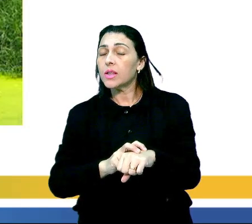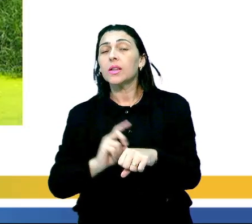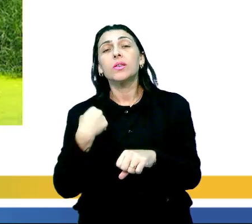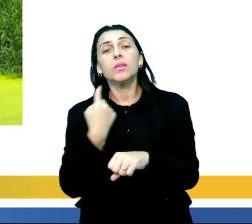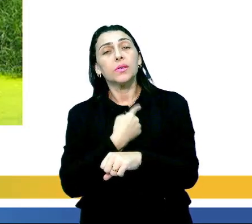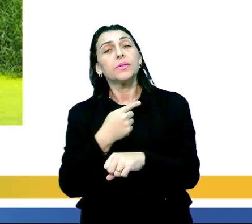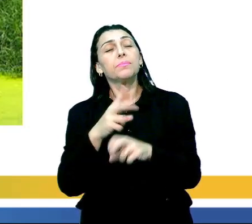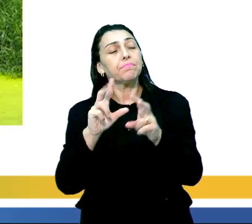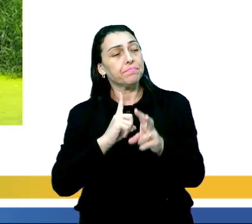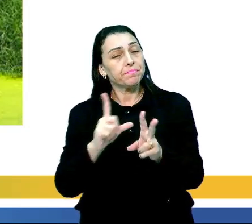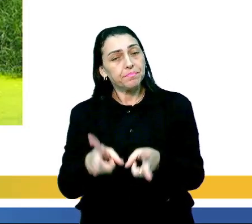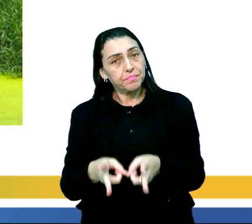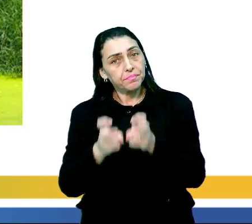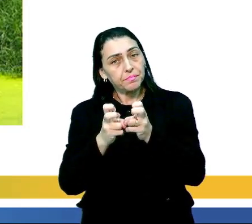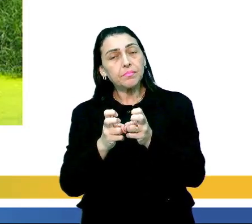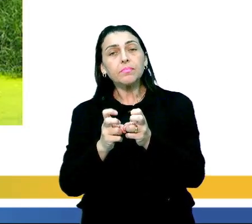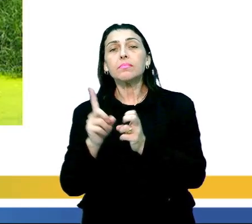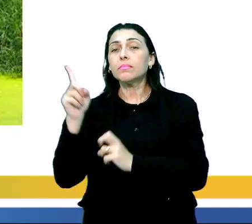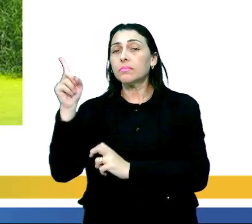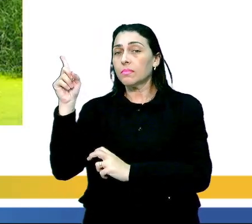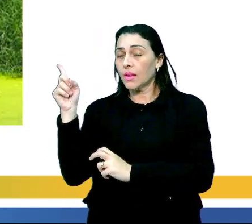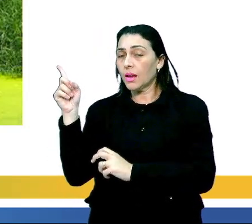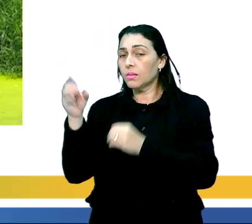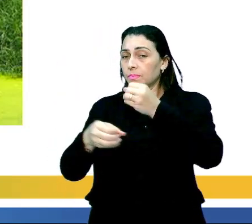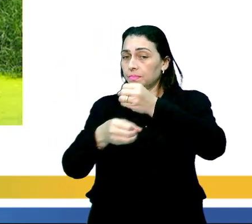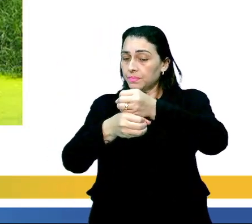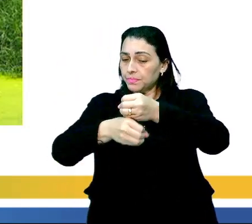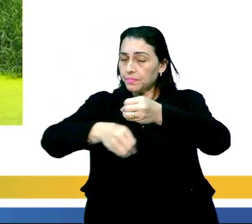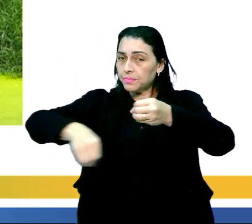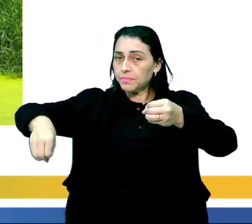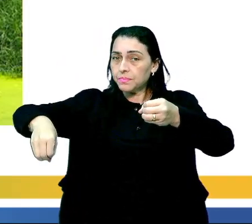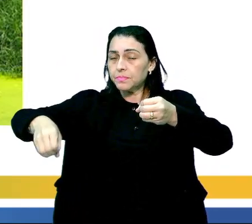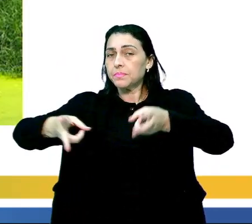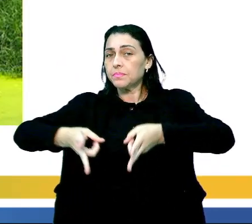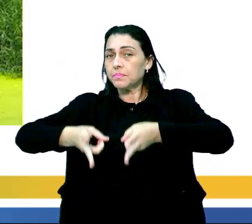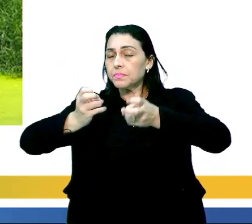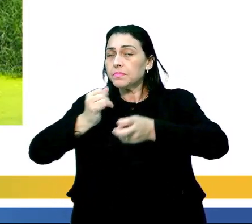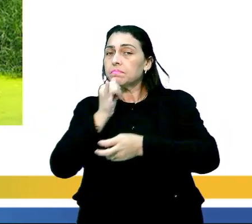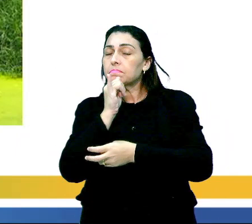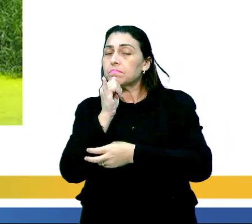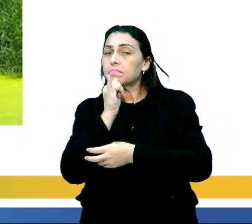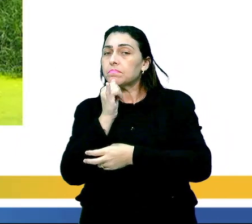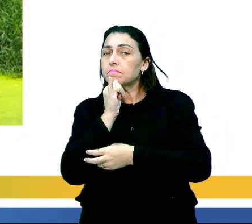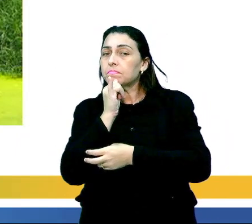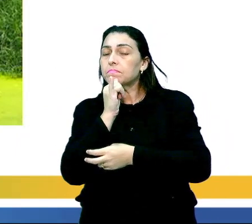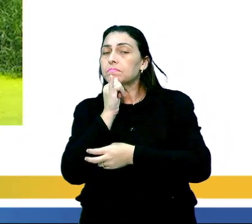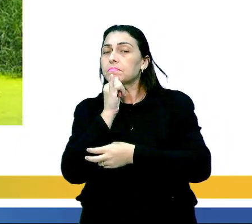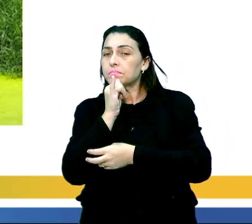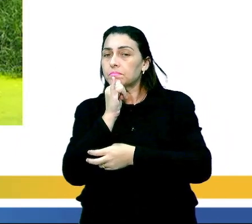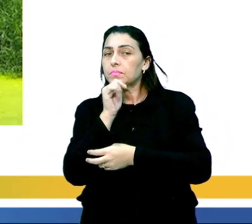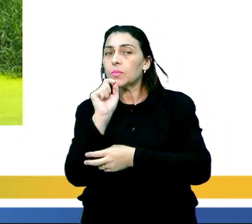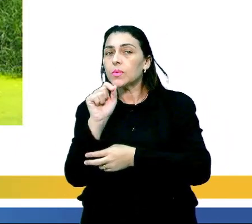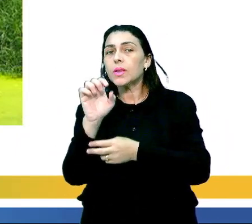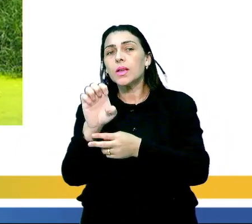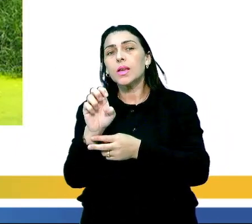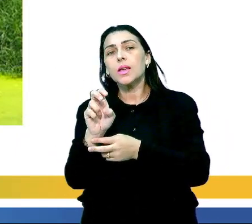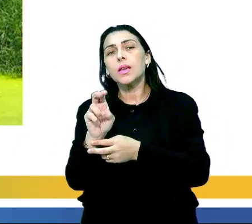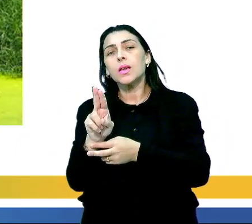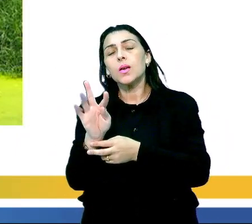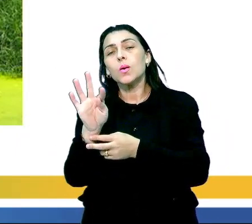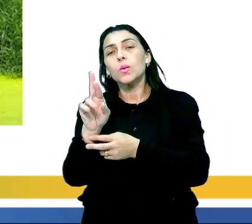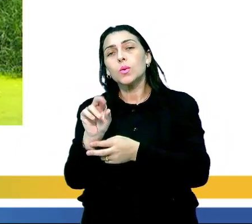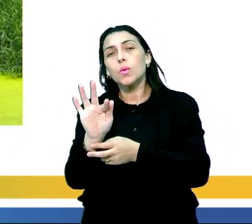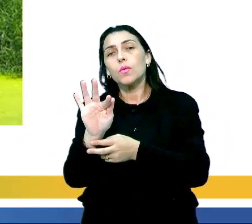gente também percebe que aqui é uma rede de esgoto e a gente percebe, por exemplo, que esse fenômeno é justamente a